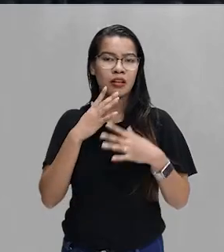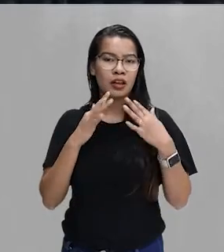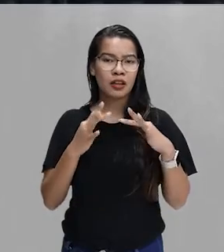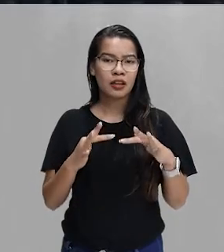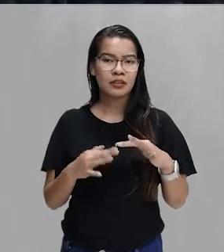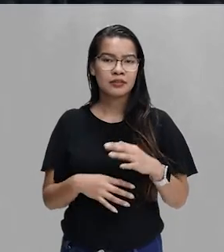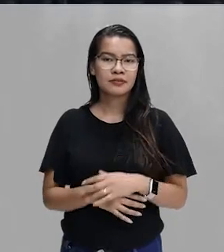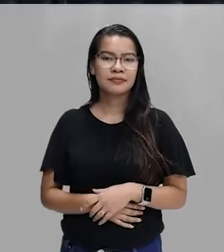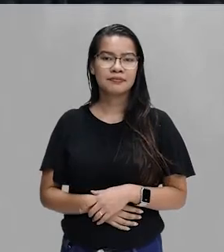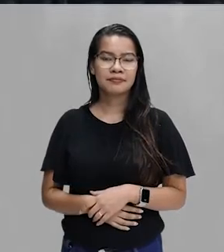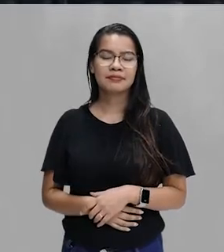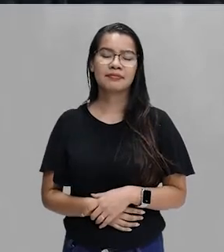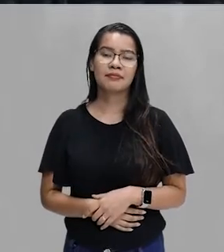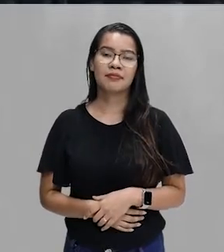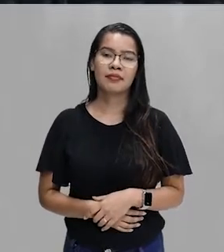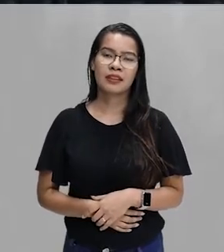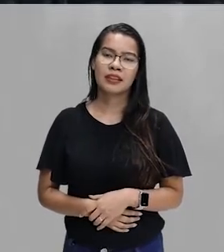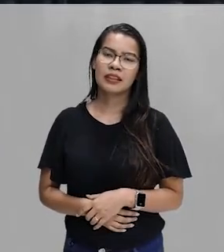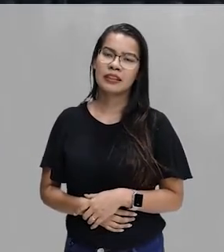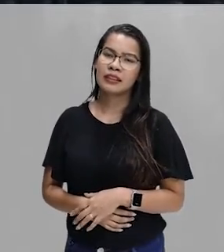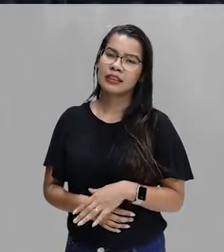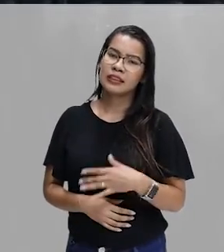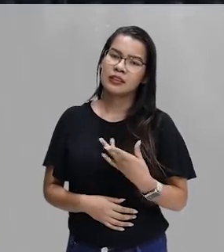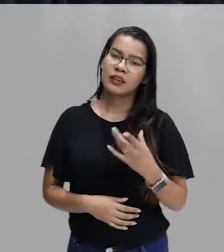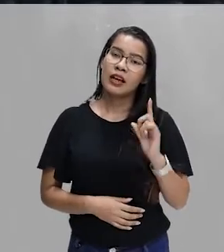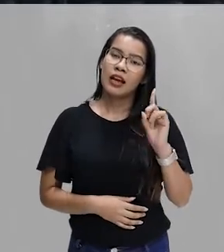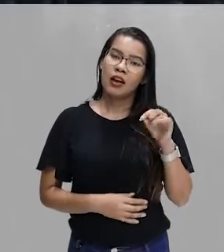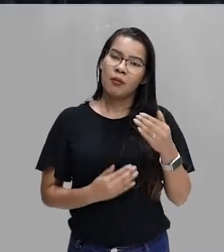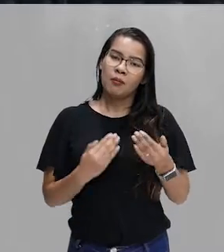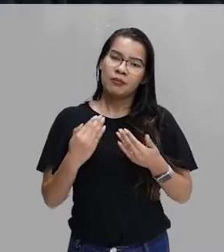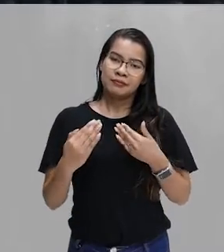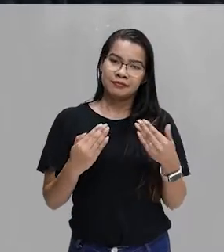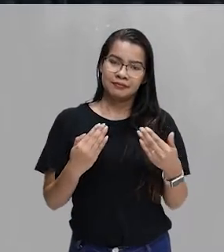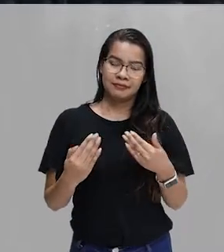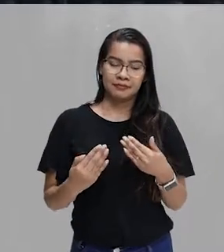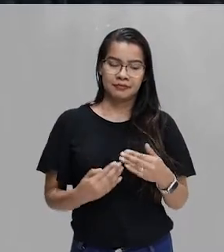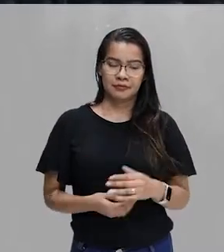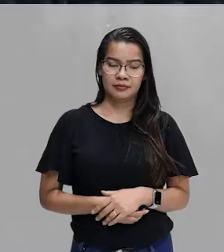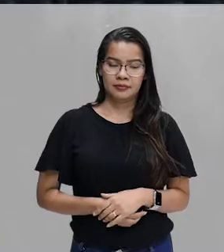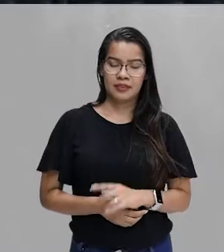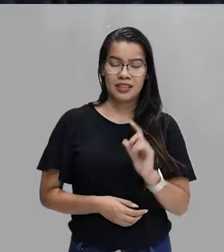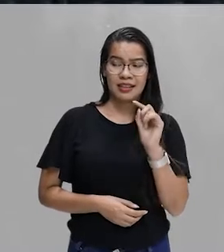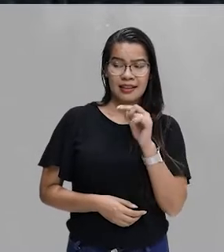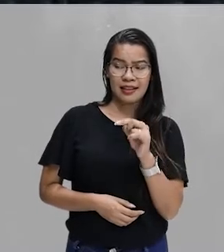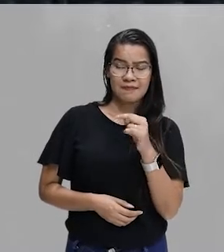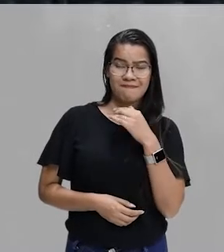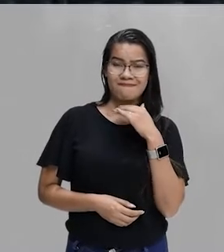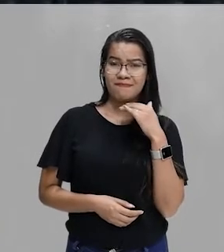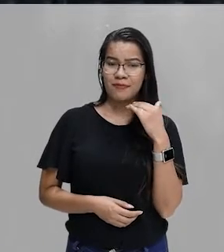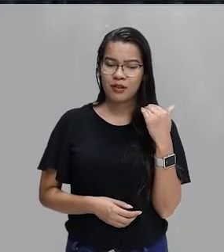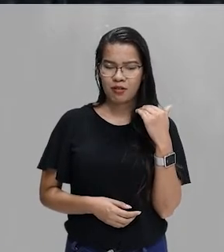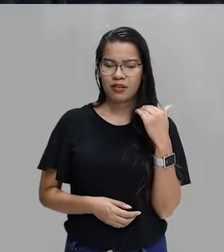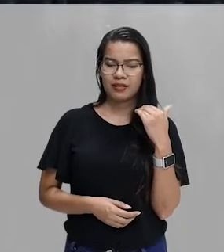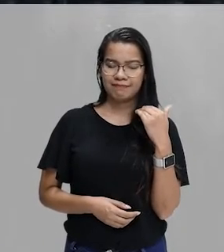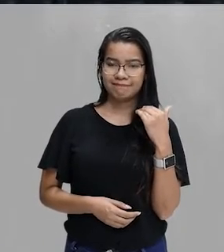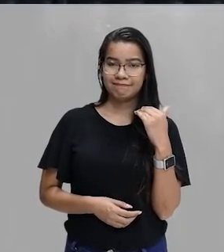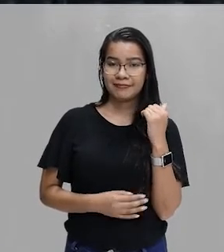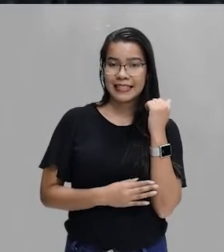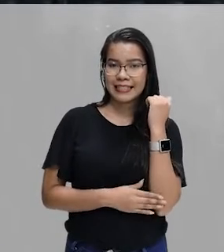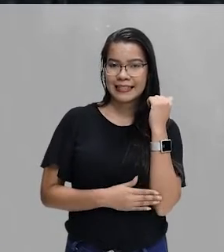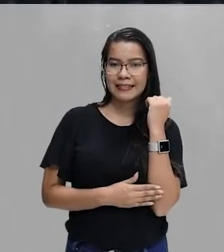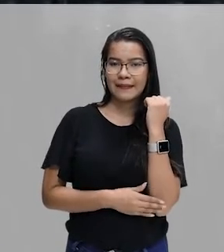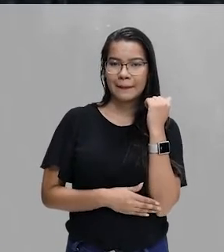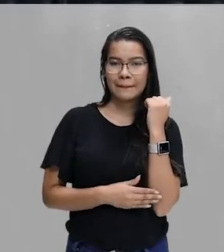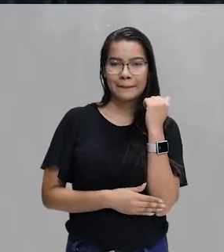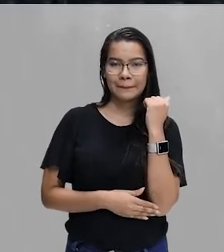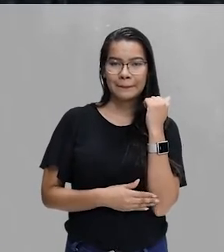Tal qual teu pai, né? Então, é uma comparação aqui. E ele se morria de ciúmes. Também eu só tenho um verbo,